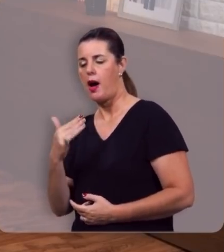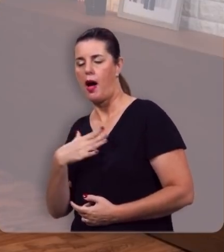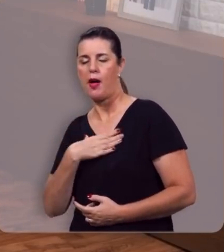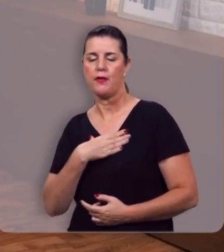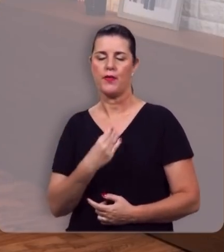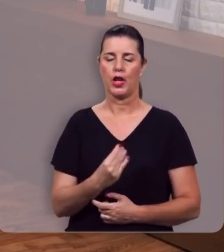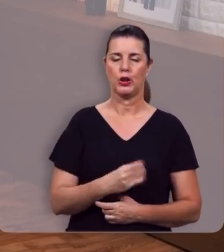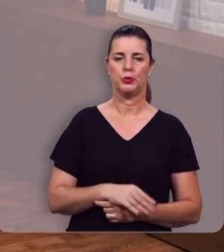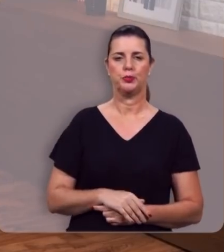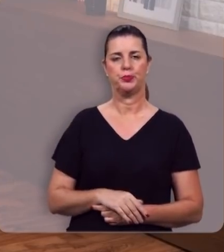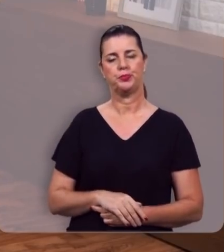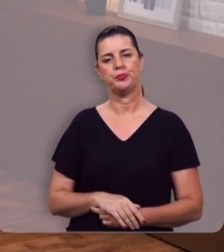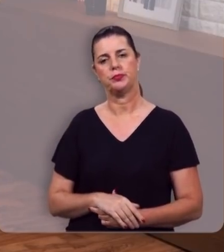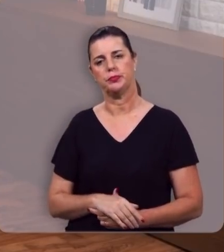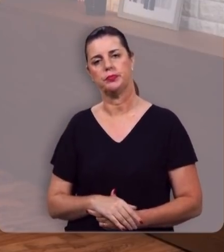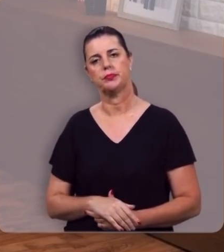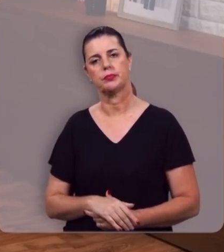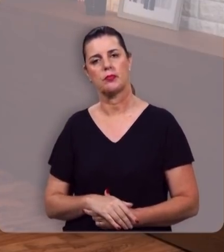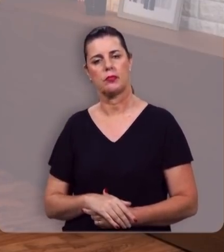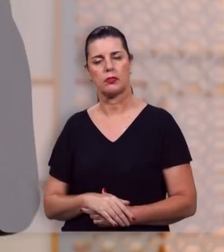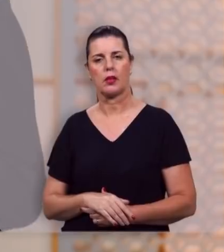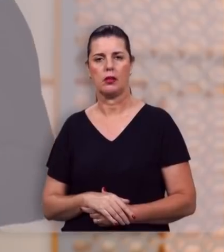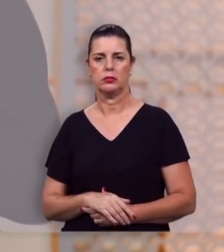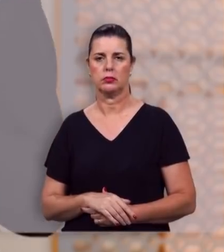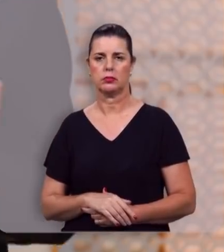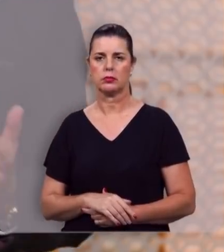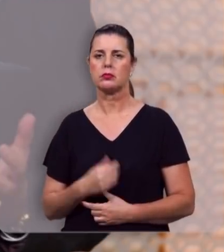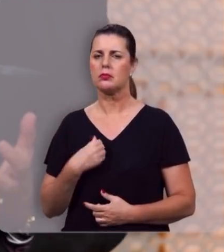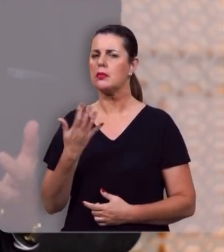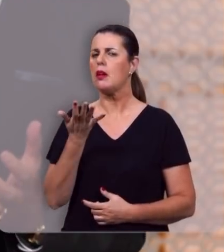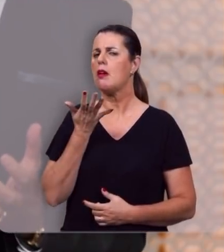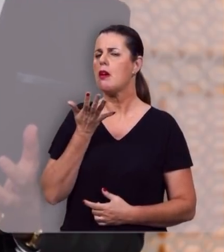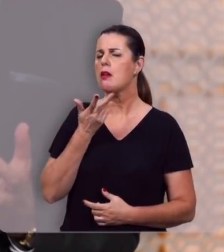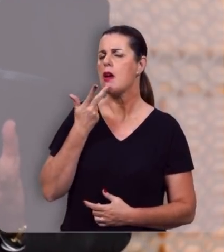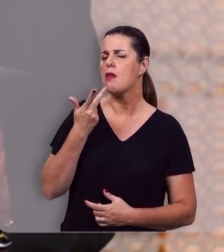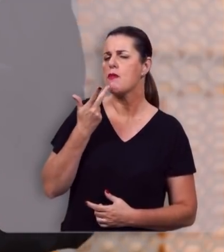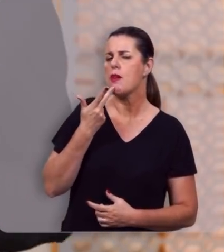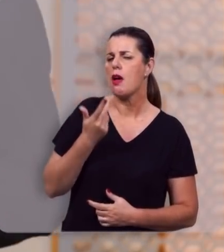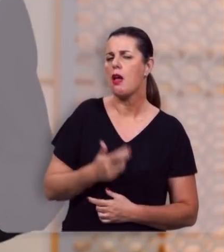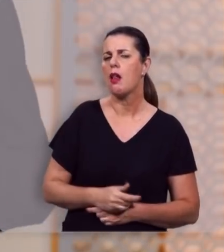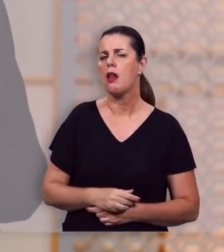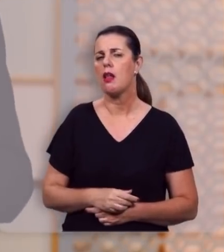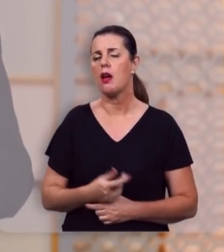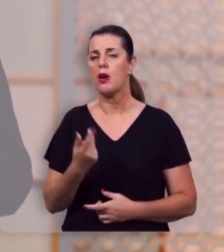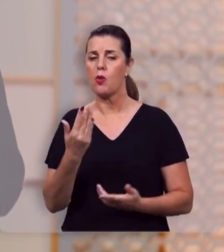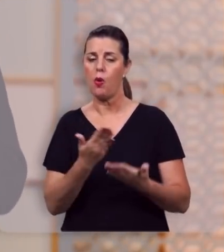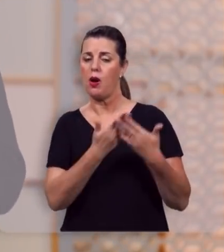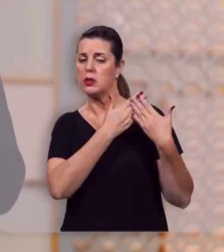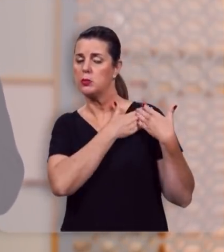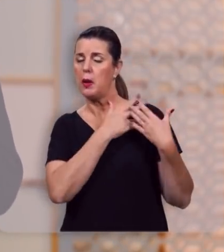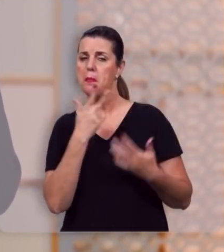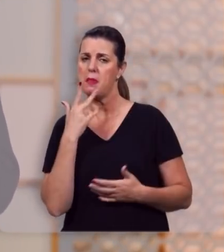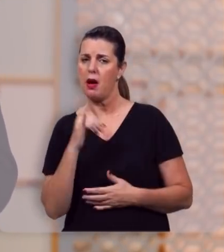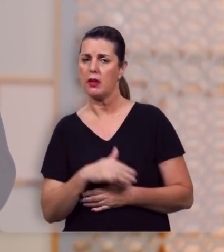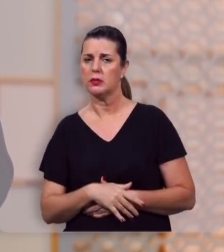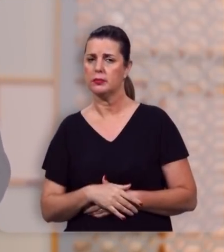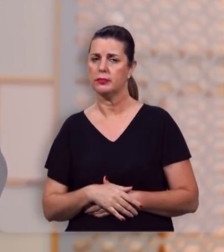pais e filhos. Eu gostaria de começar com o papel dos pais.